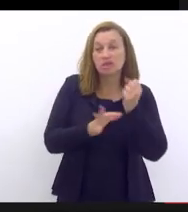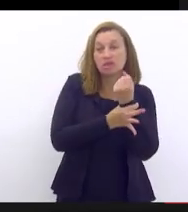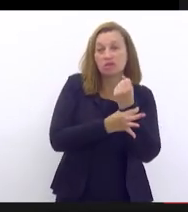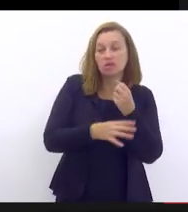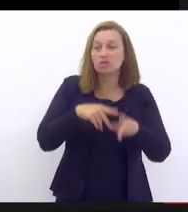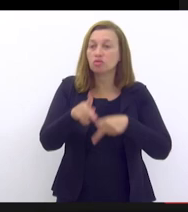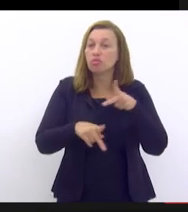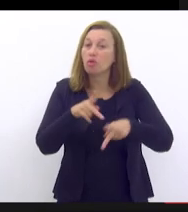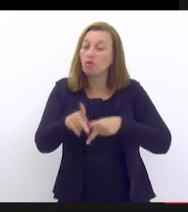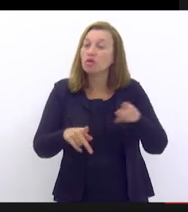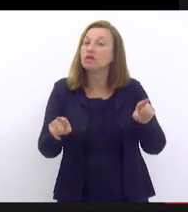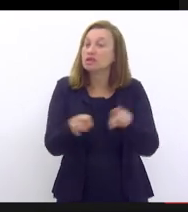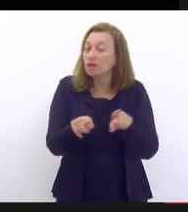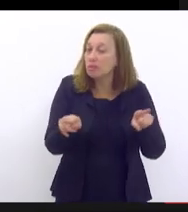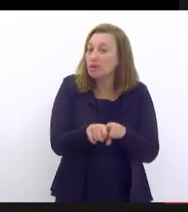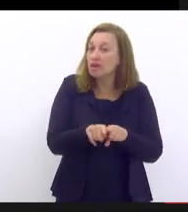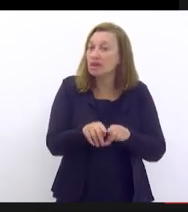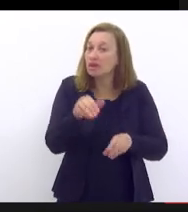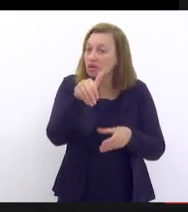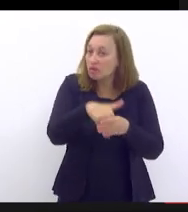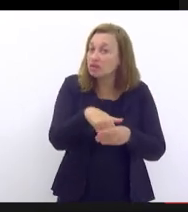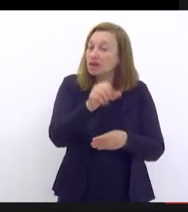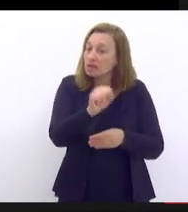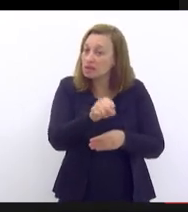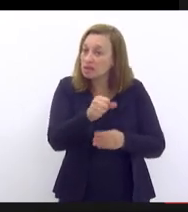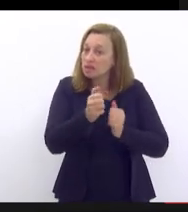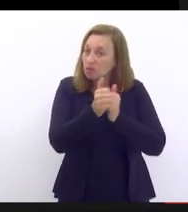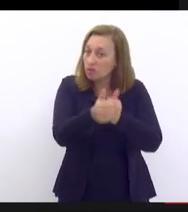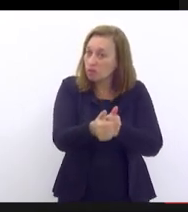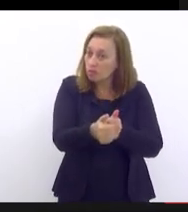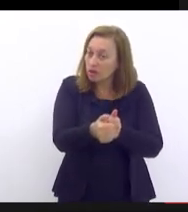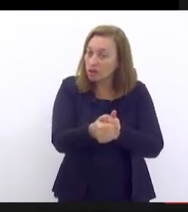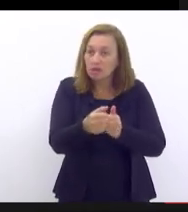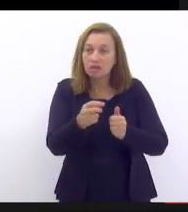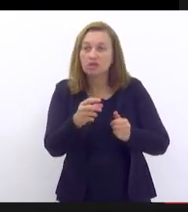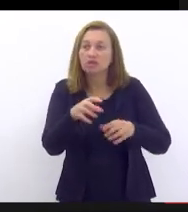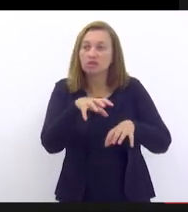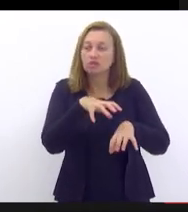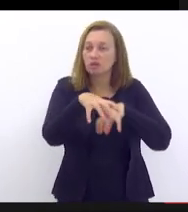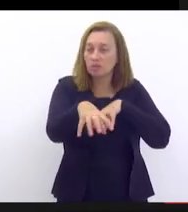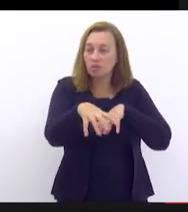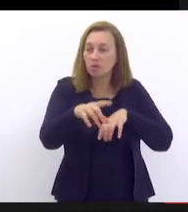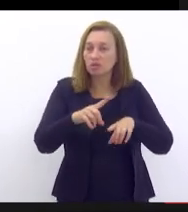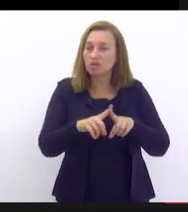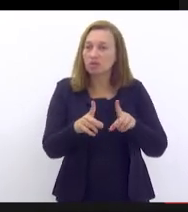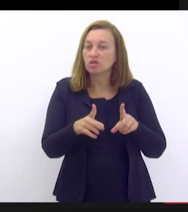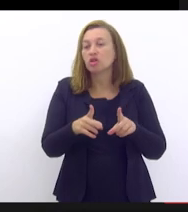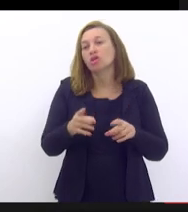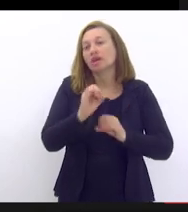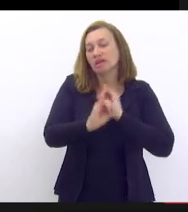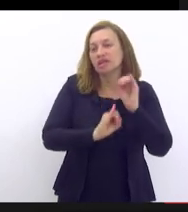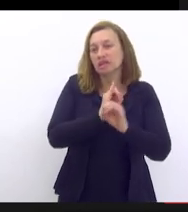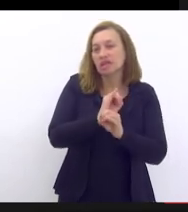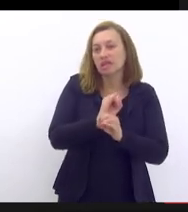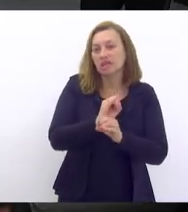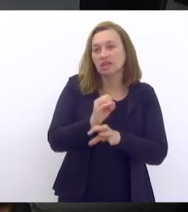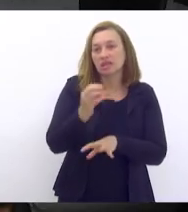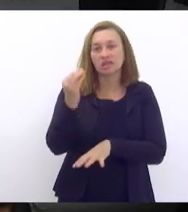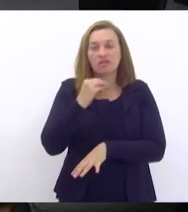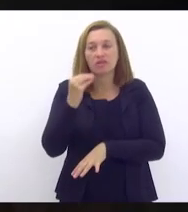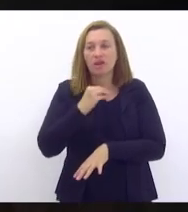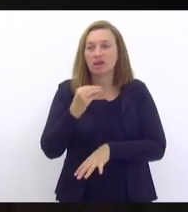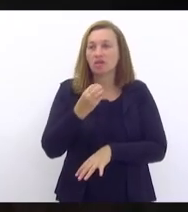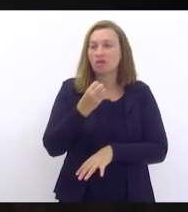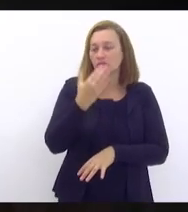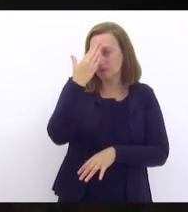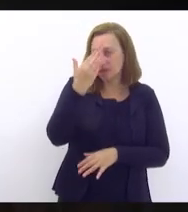povo. E também quero votar favorável. Estou acompanhando a sessão, mas às vezes está falhando o sistema. Muito obrigado, tá bom? Obrigada, deputado